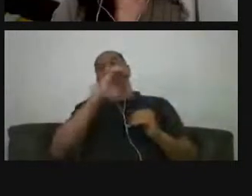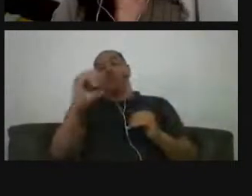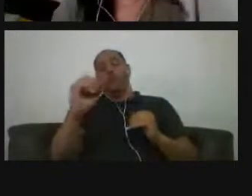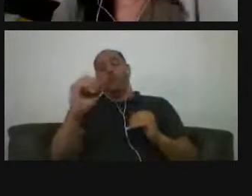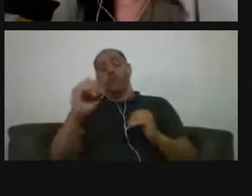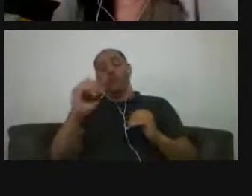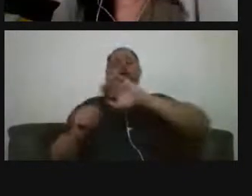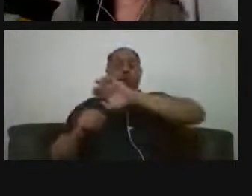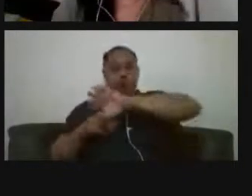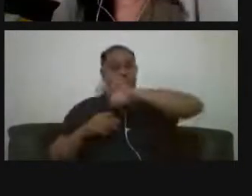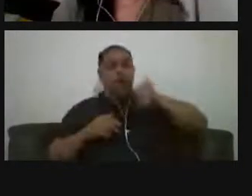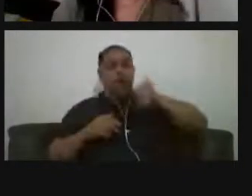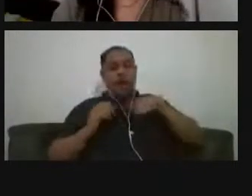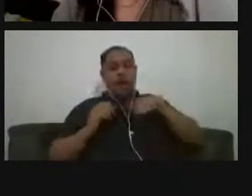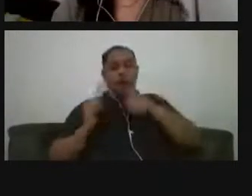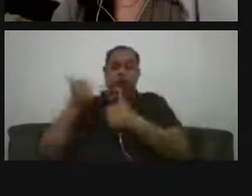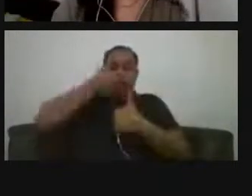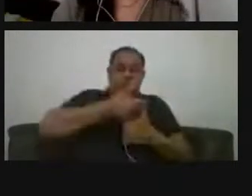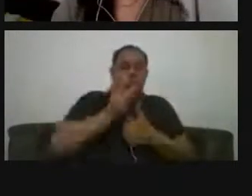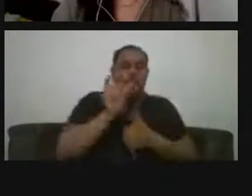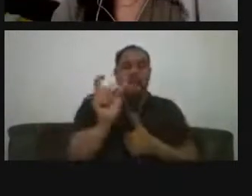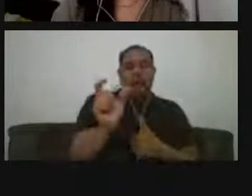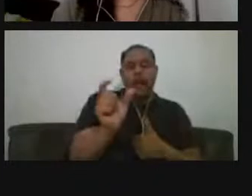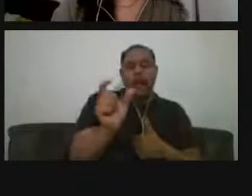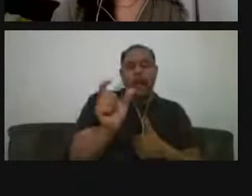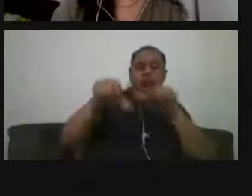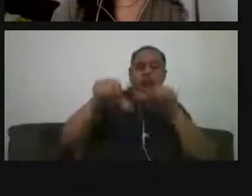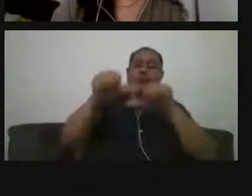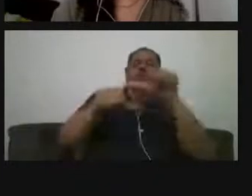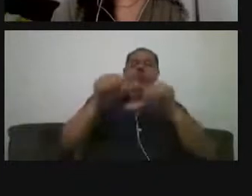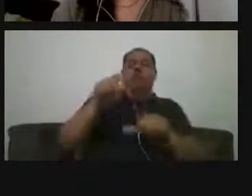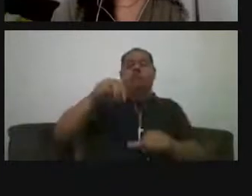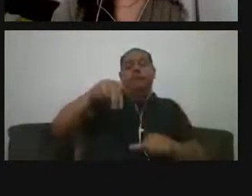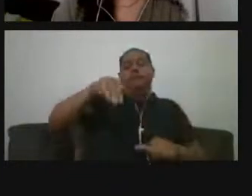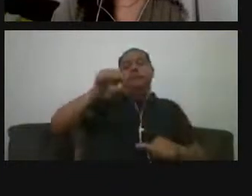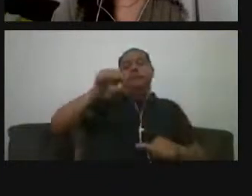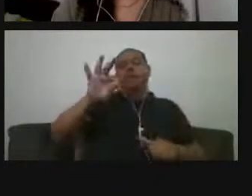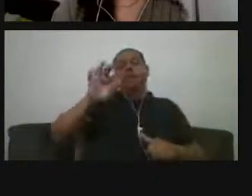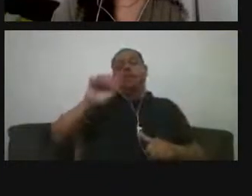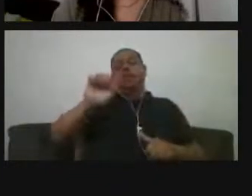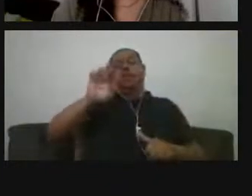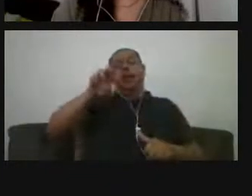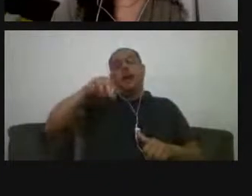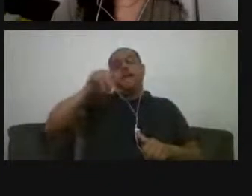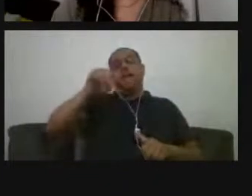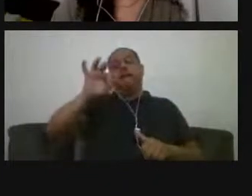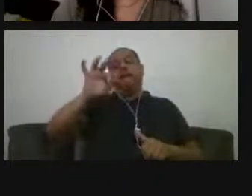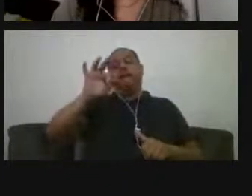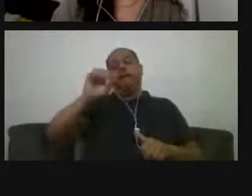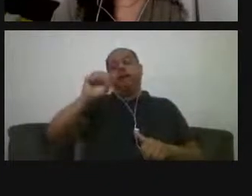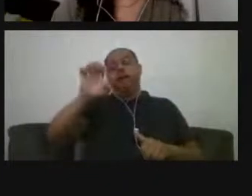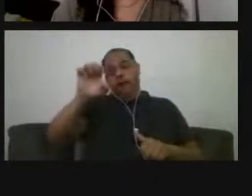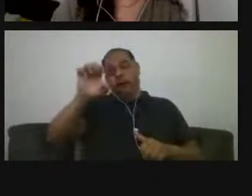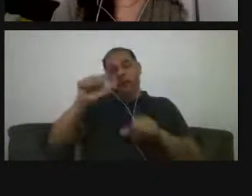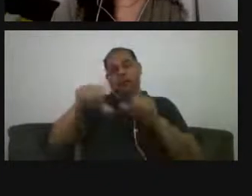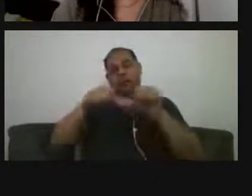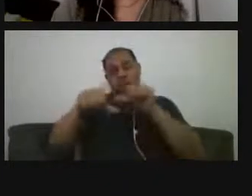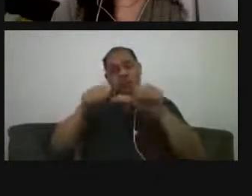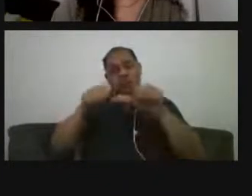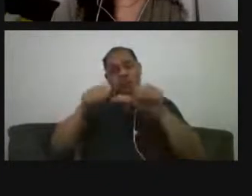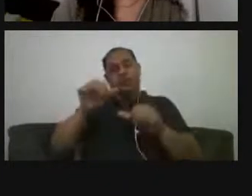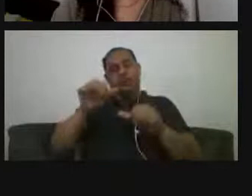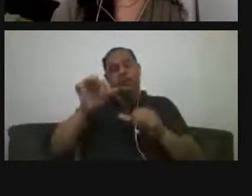Eu trocaria a palavra progresso por transformação. Eu acho que nós estamos sempre nos transformando numa outra